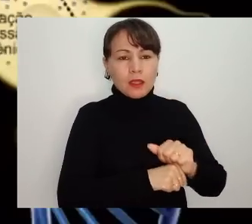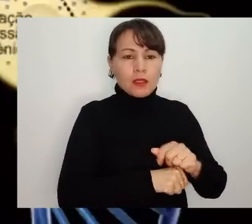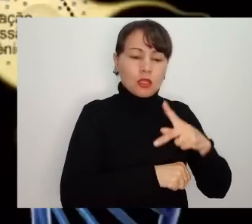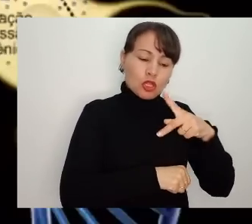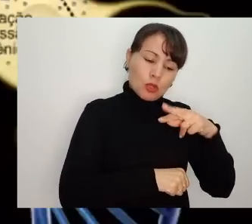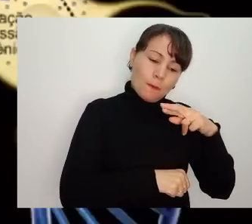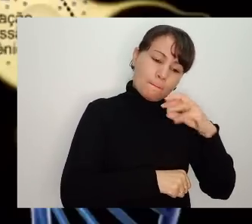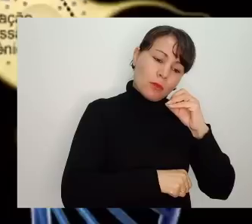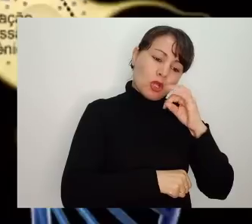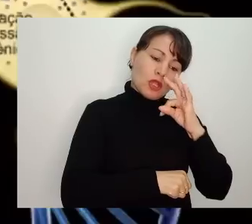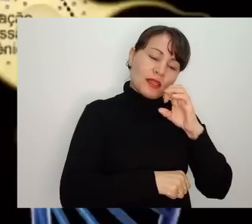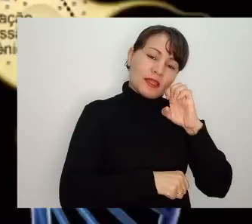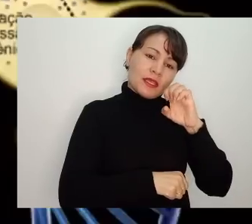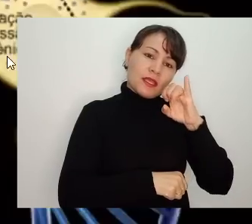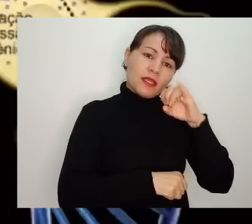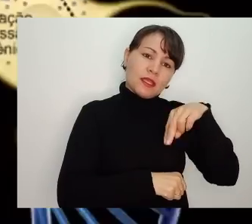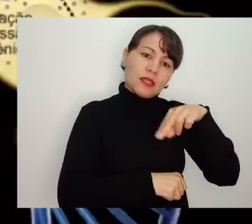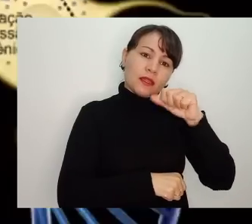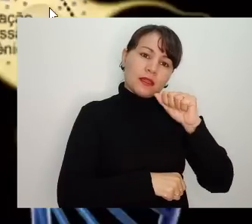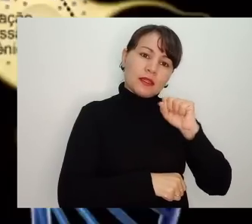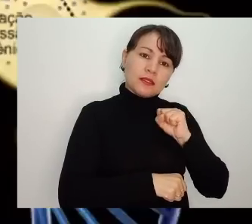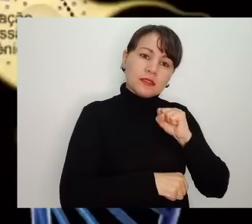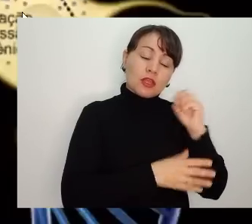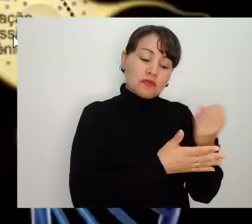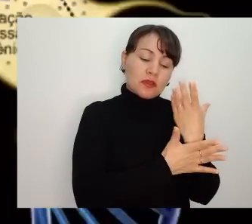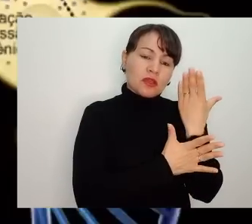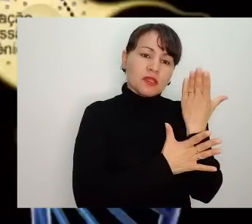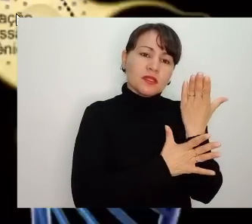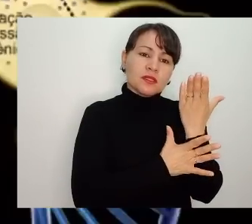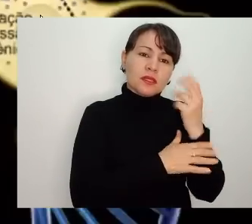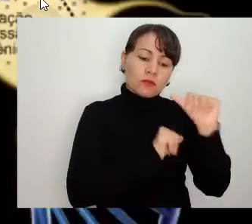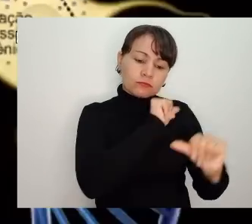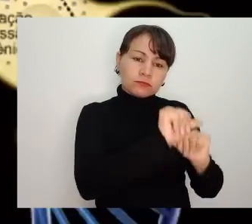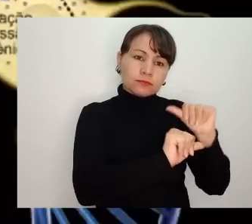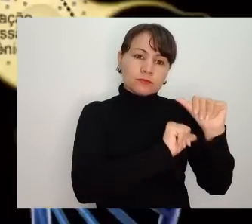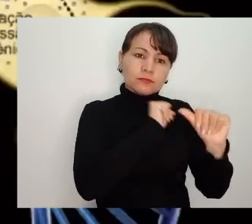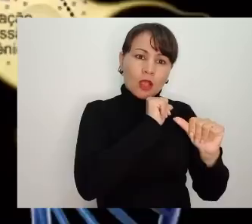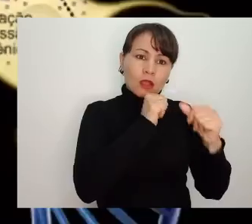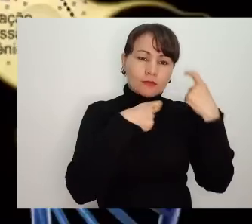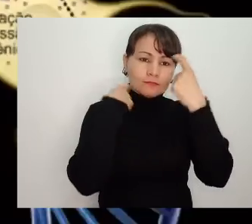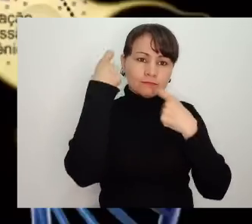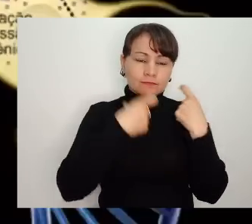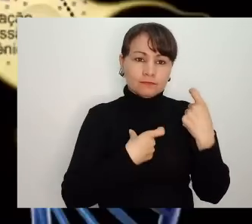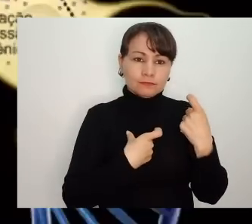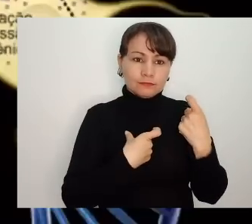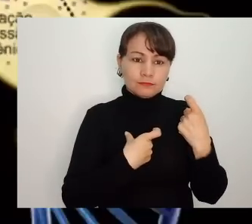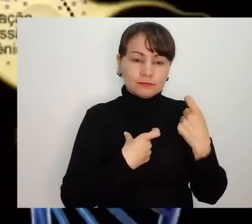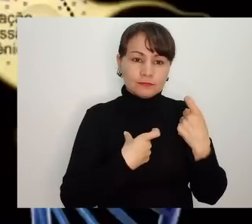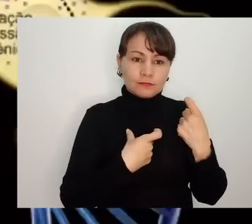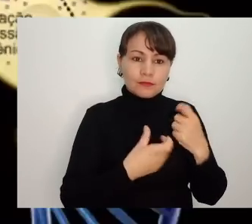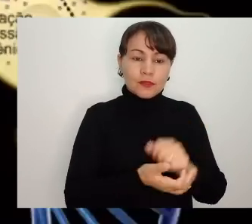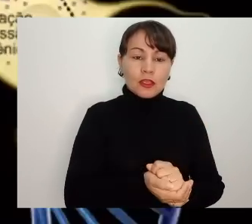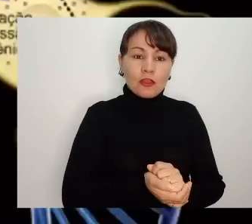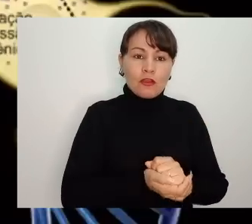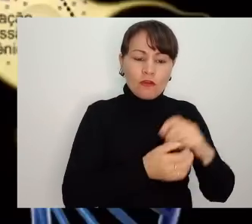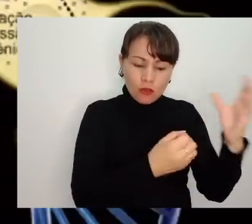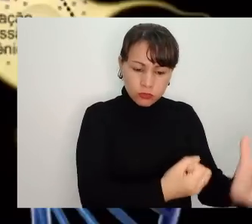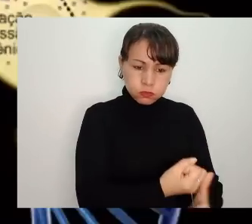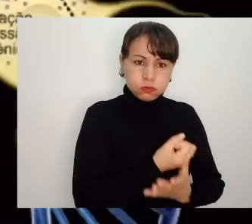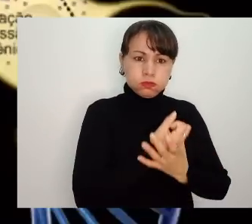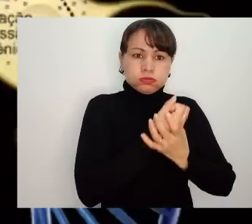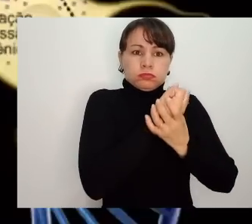assim sucessivamente. E aí, o que vai acontecer com essa alteração na expressão gênica?